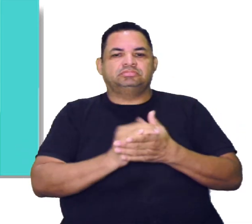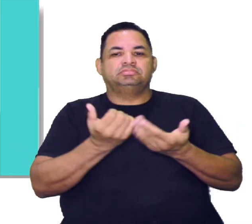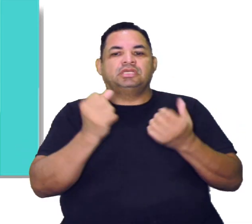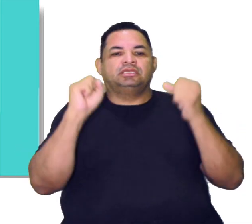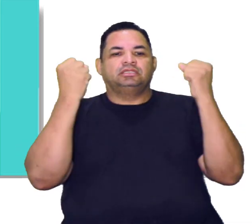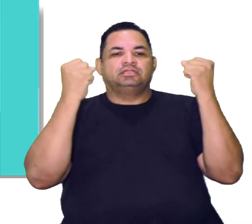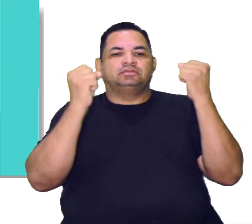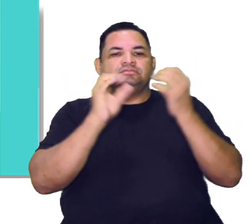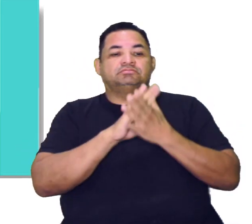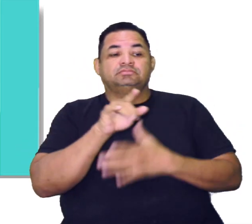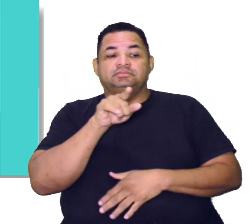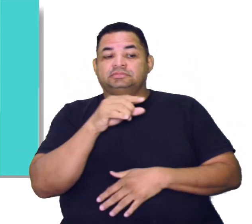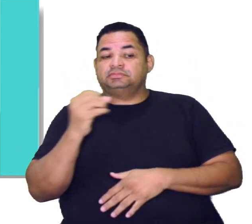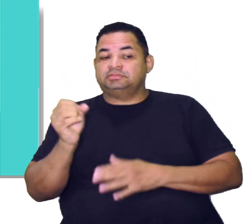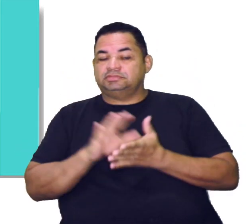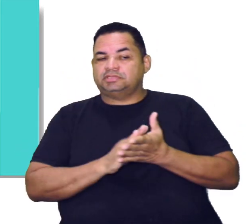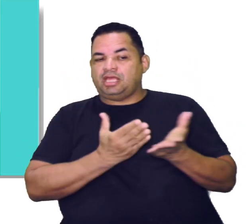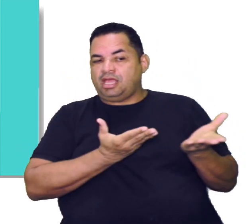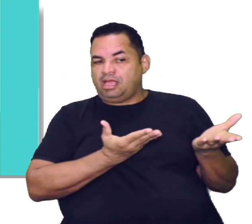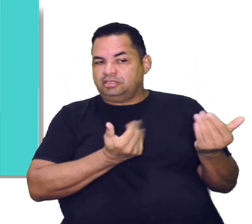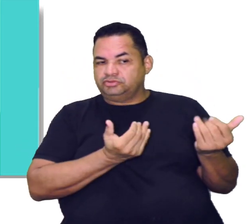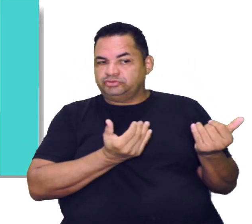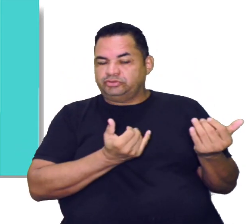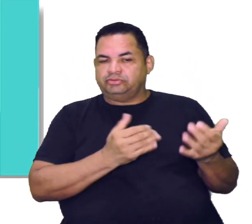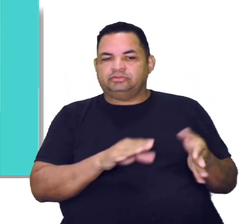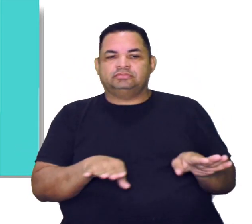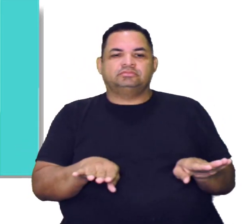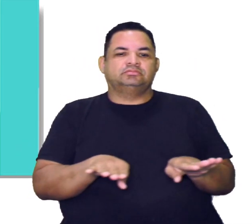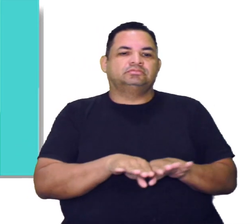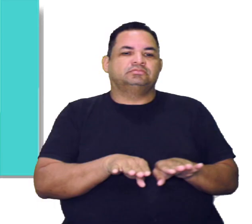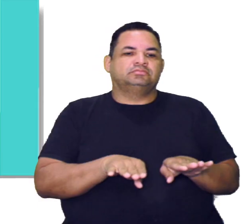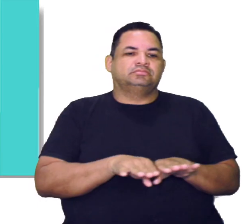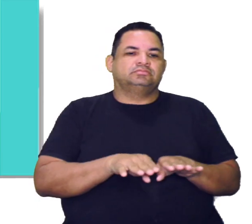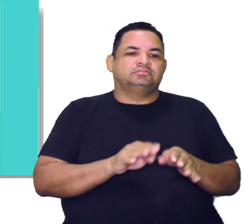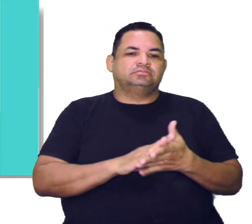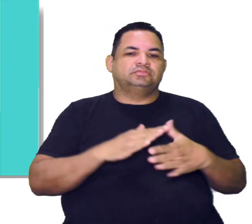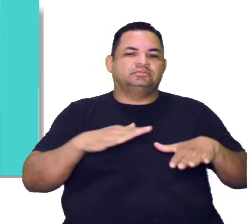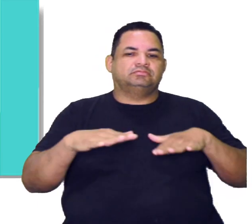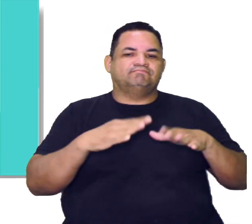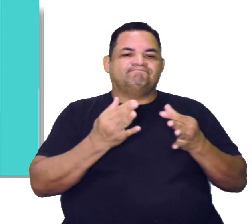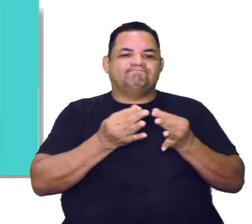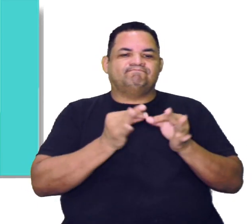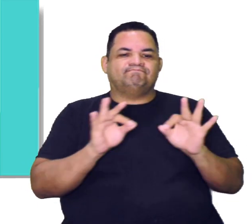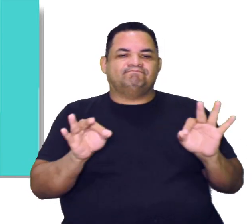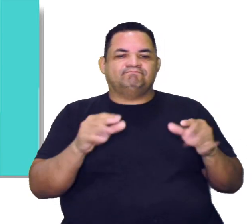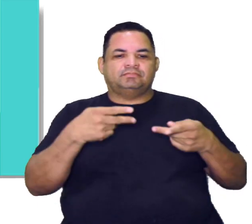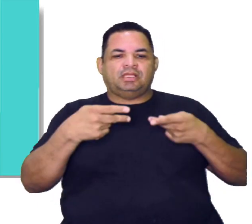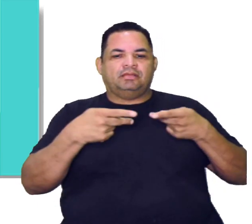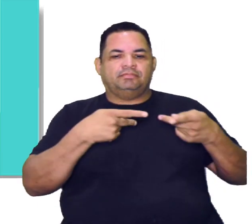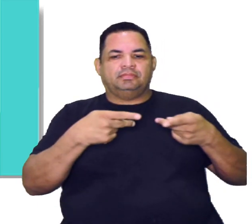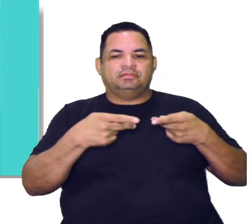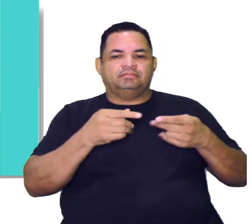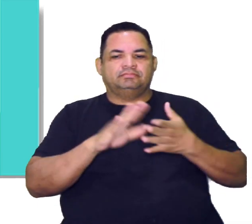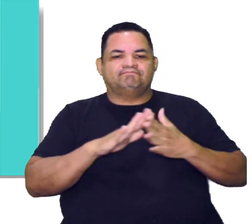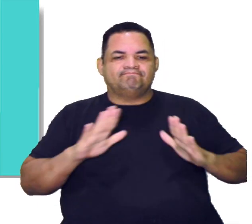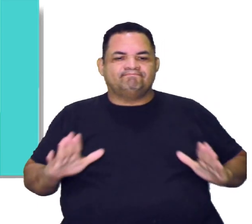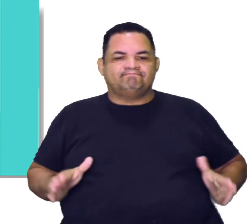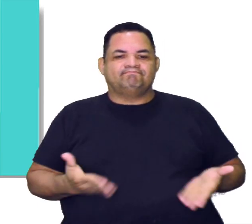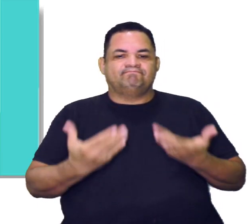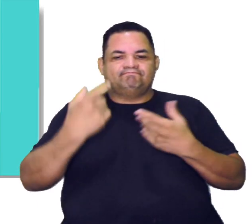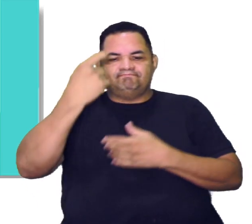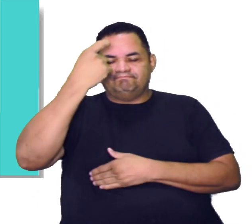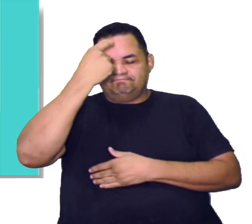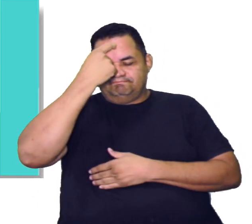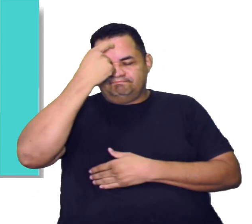jovens, o incentivo a movimentos simples no dia a dia e o planejamento e a motivação e